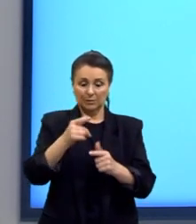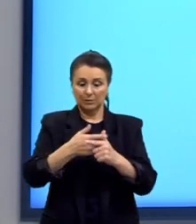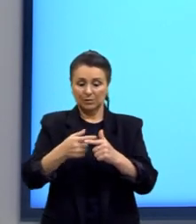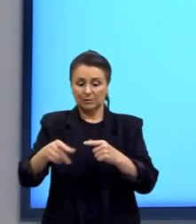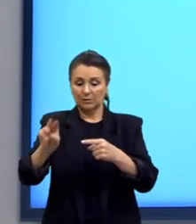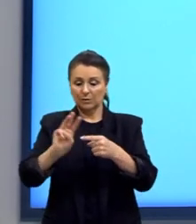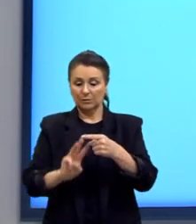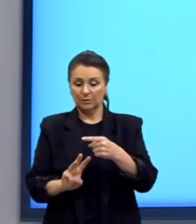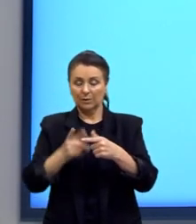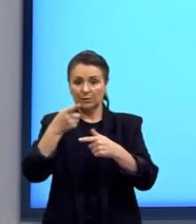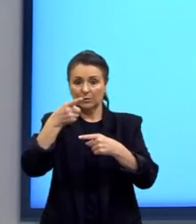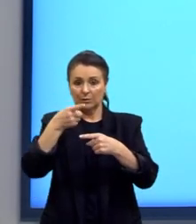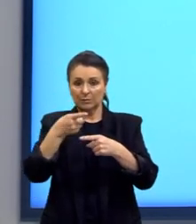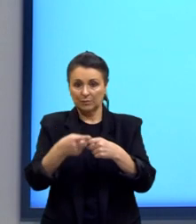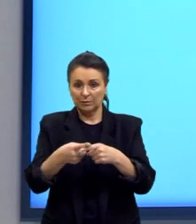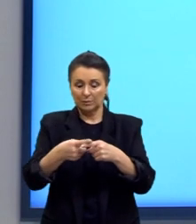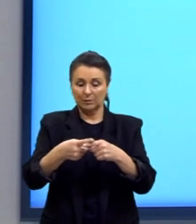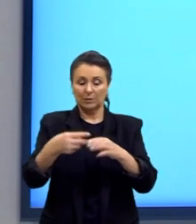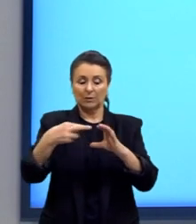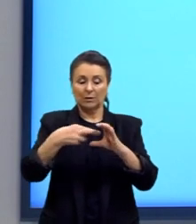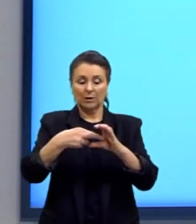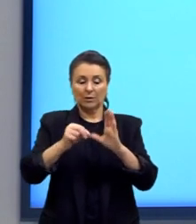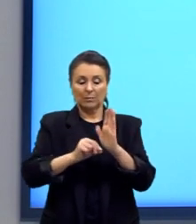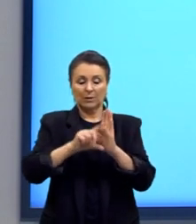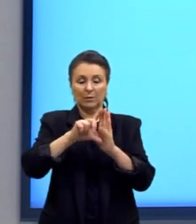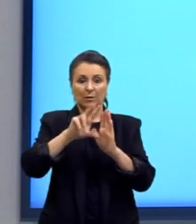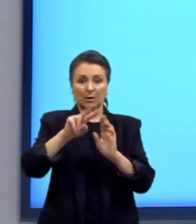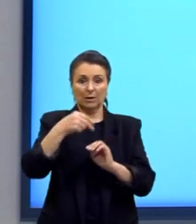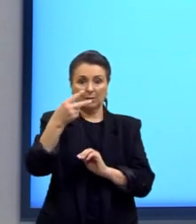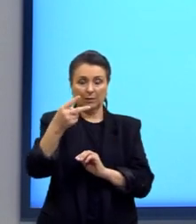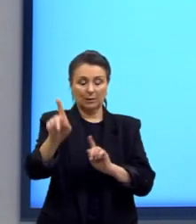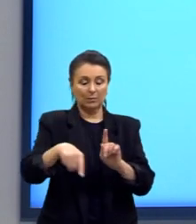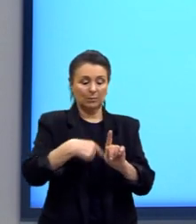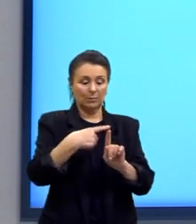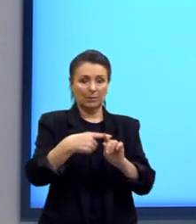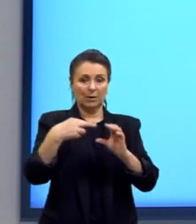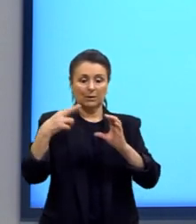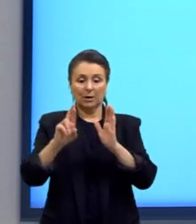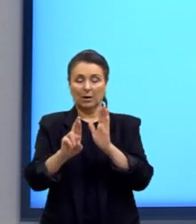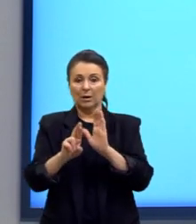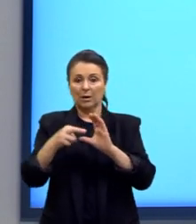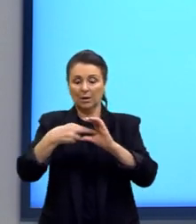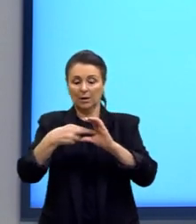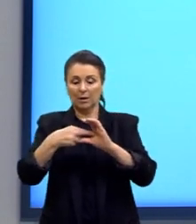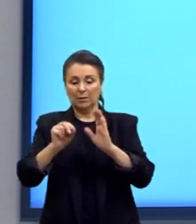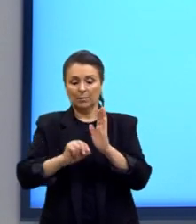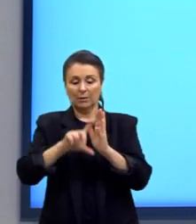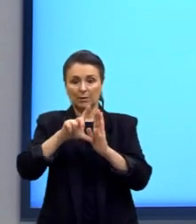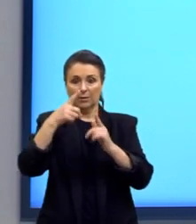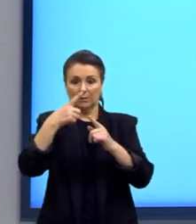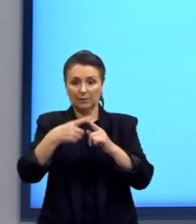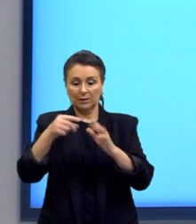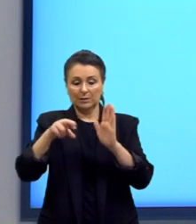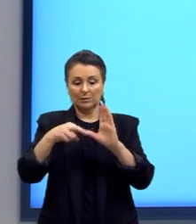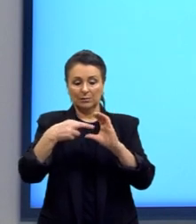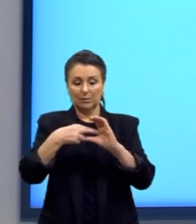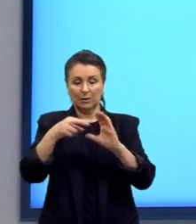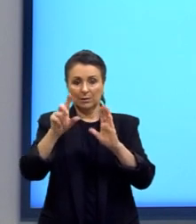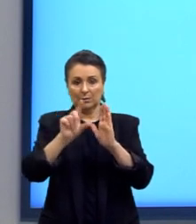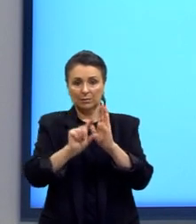que multiplica raio maior ao quadrado + raio maior vezes o raio menor